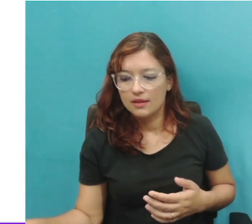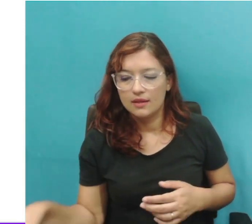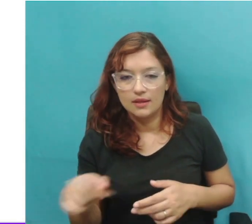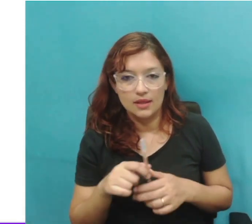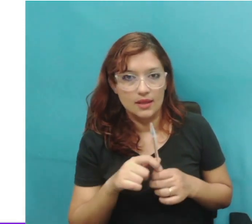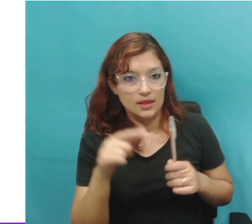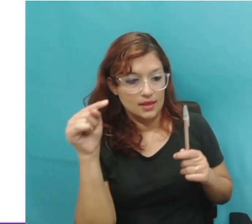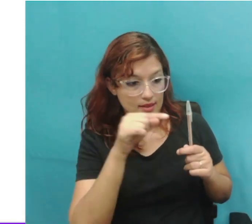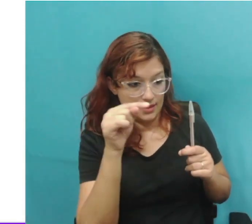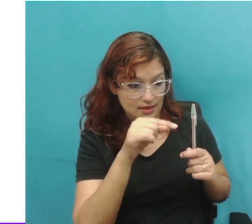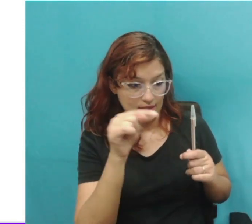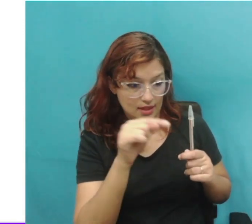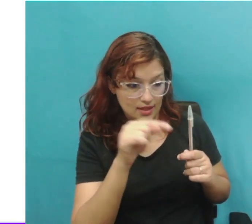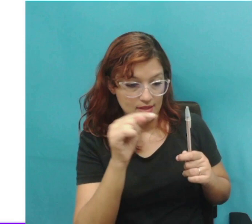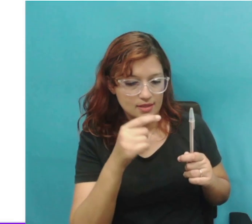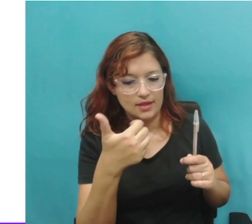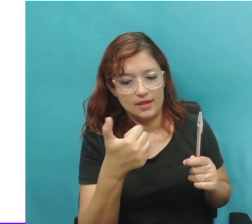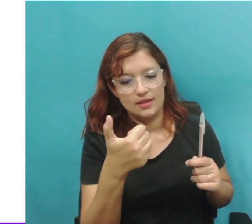lembra